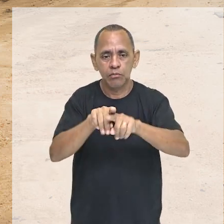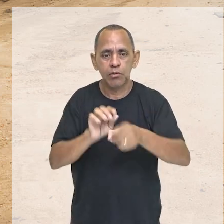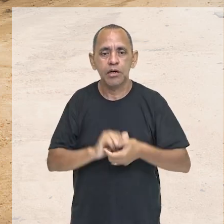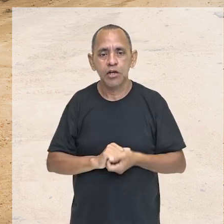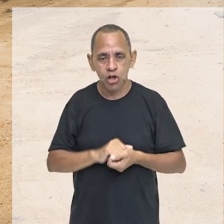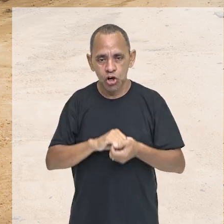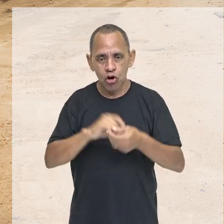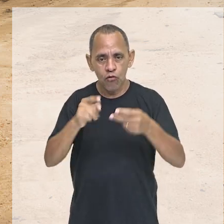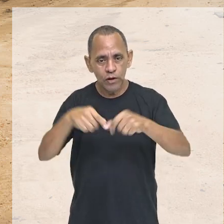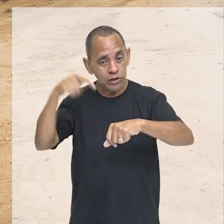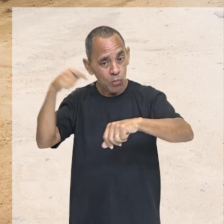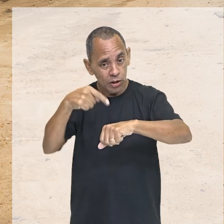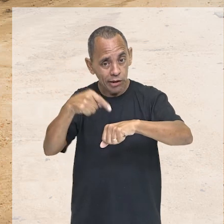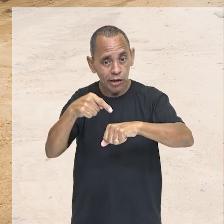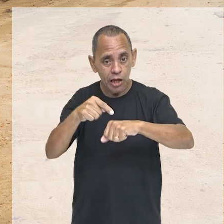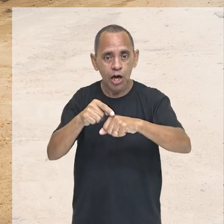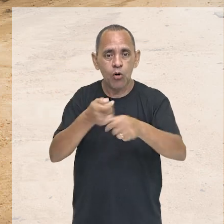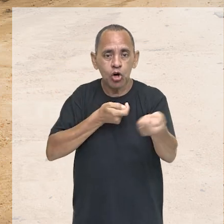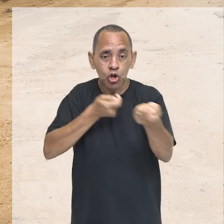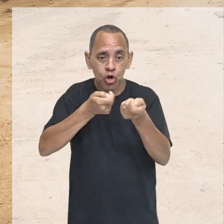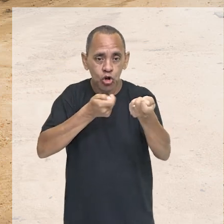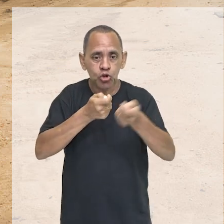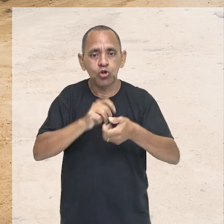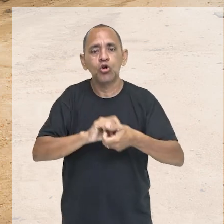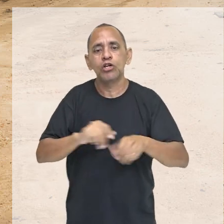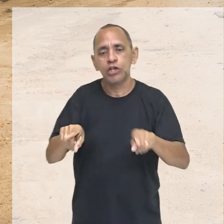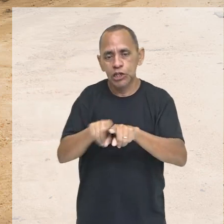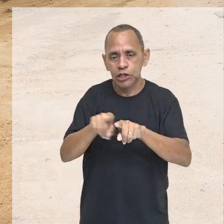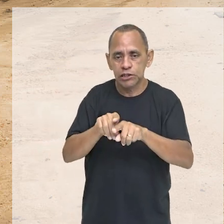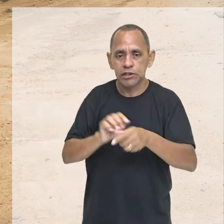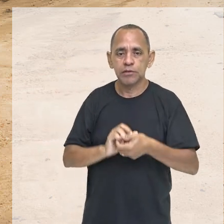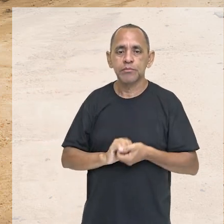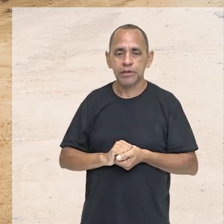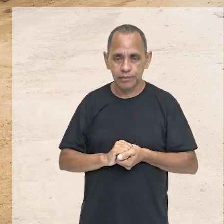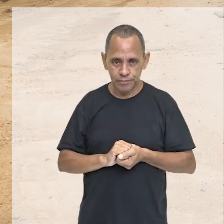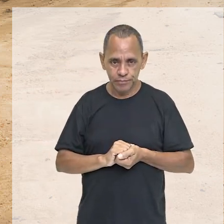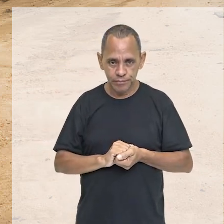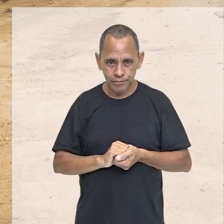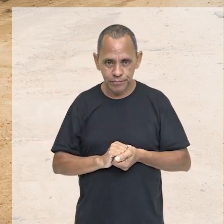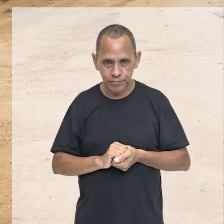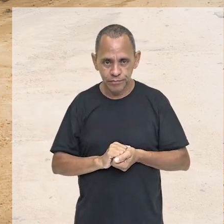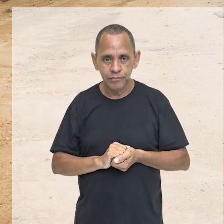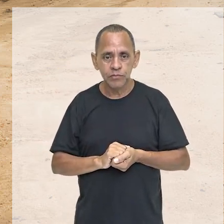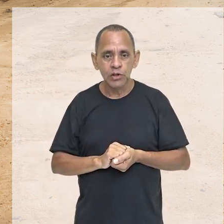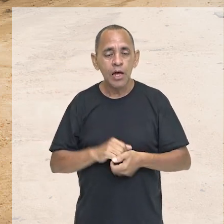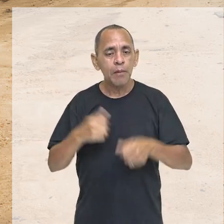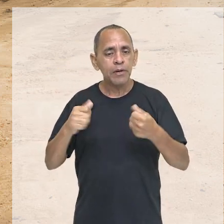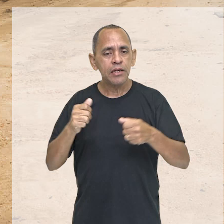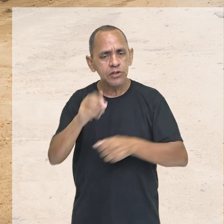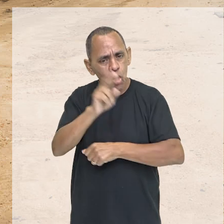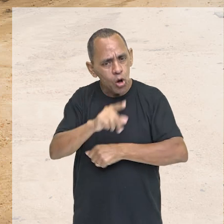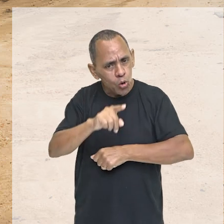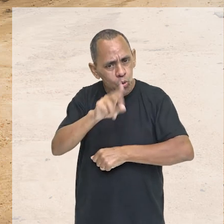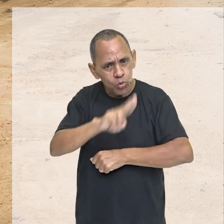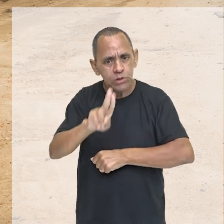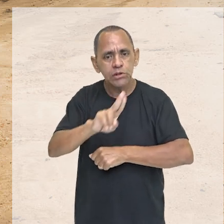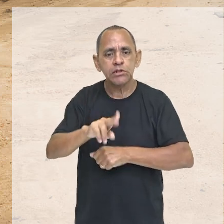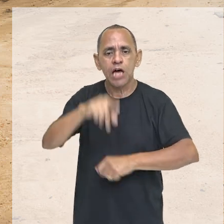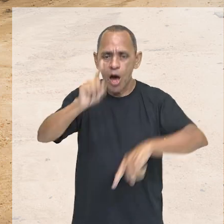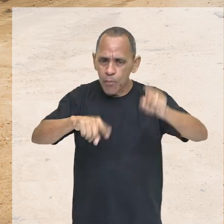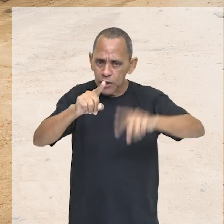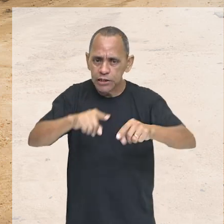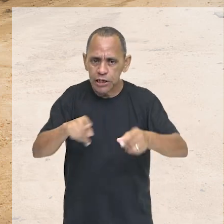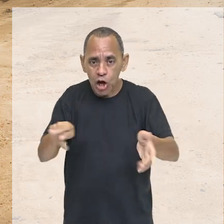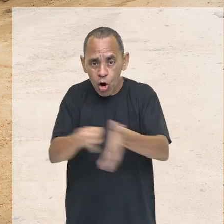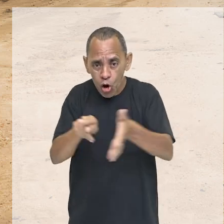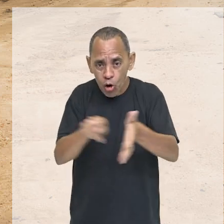saibam que eu coloquei o protetor solar. Por quê? Para me proteger desses raios.